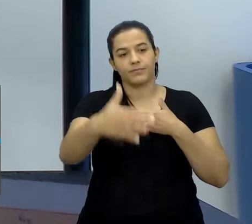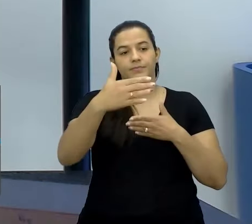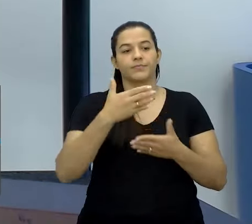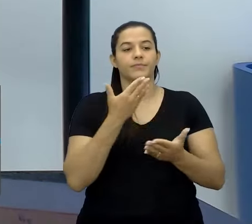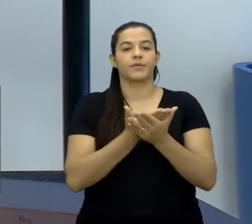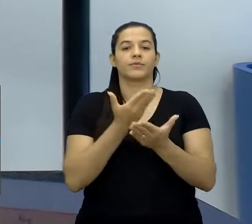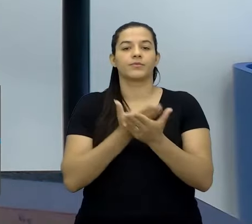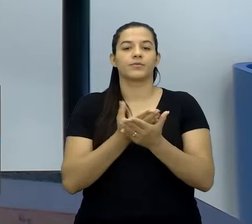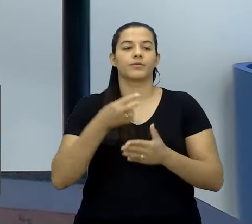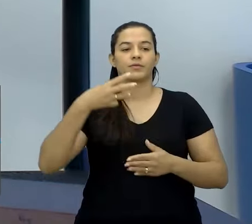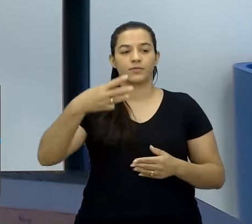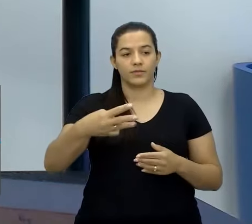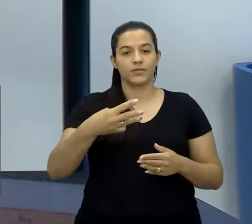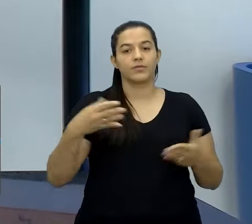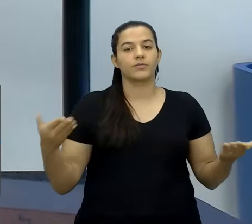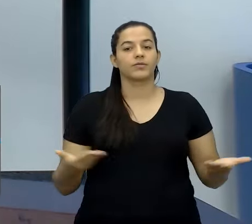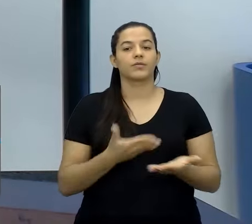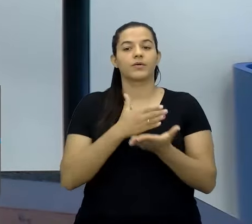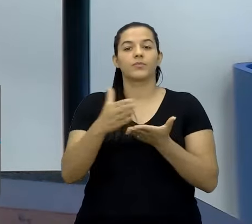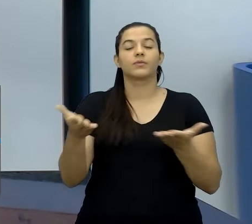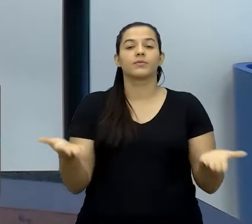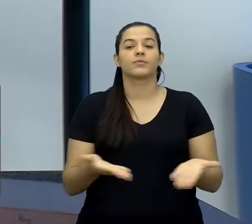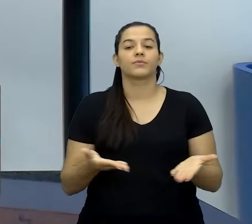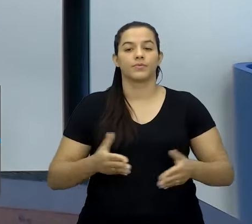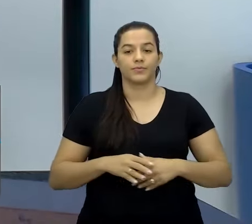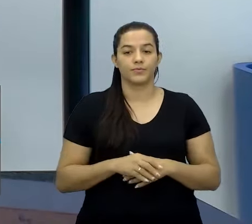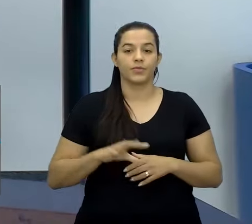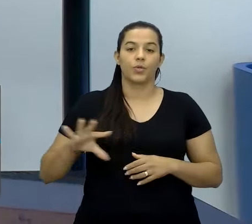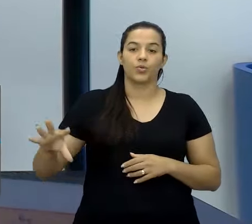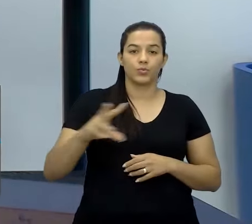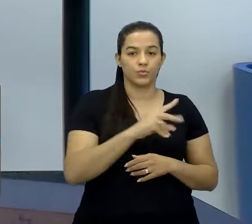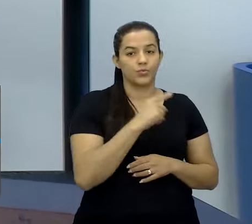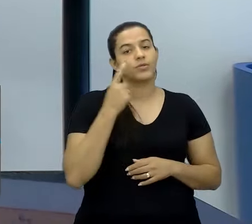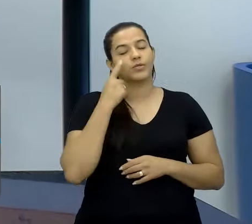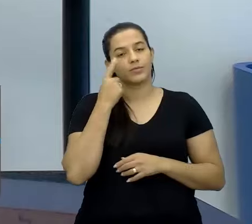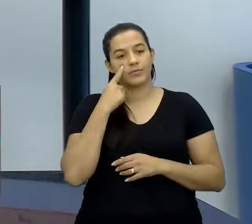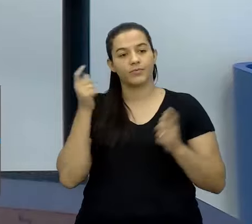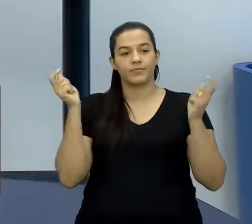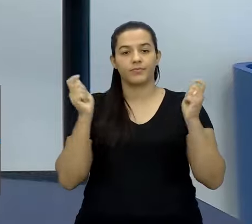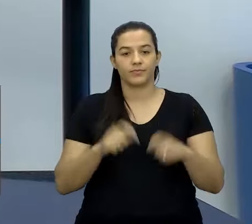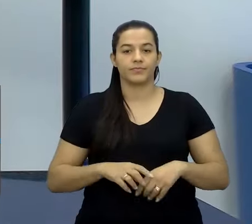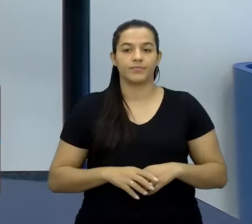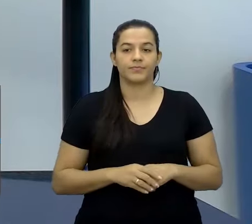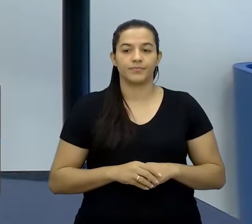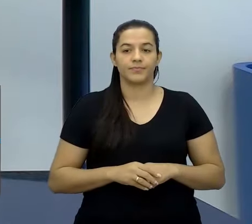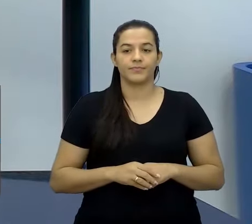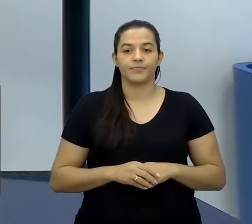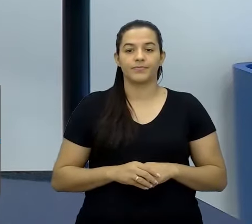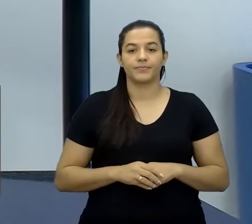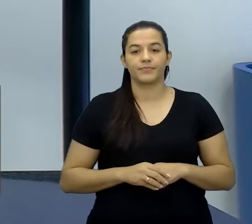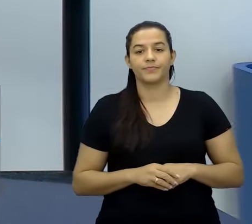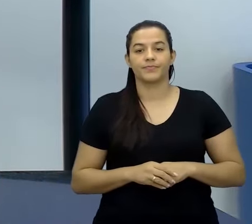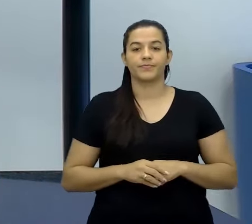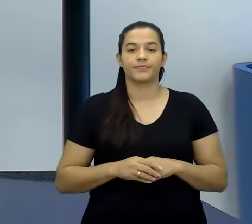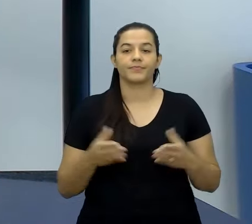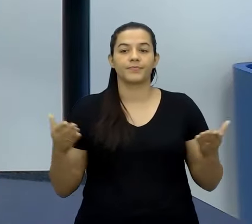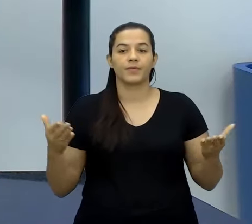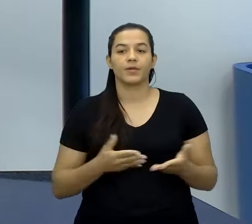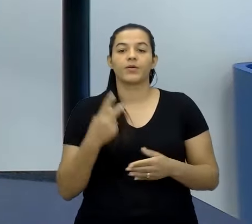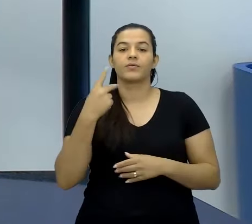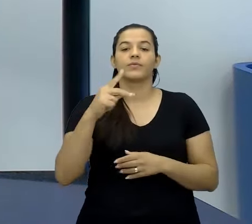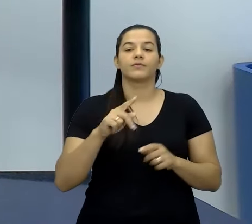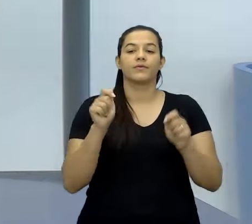atividade 3 que a gente está iniciando hoje. Ah, então vai ver tudo isso aí? Tudo isso aí. Tá bom? Então, vamos lá. Agora é com você. O você